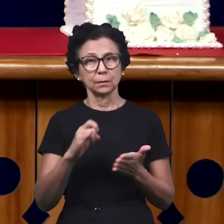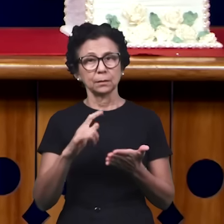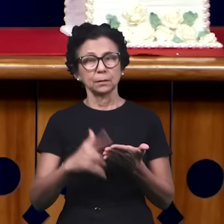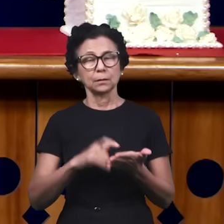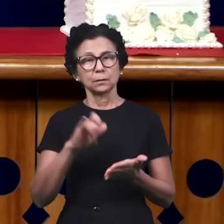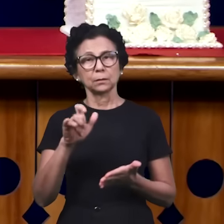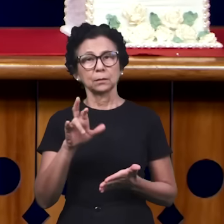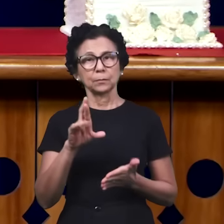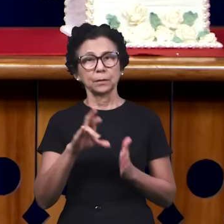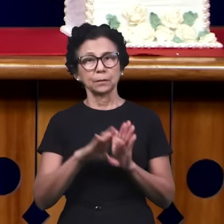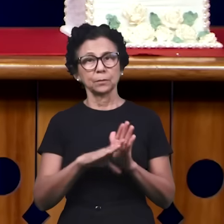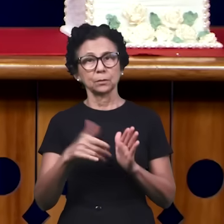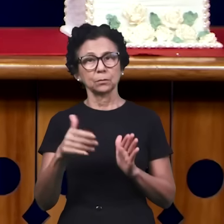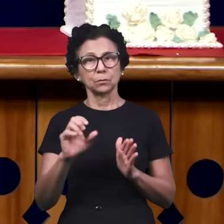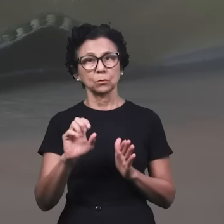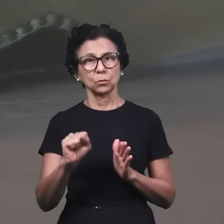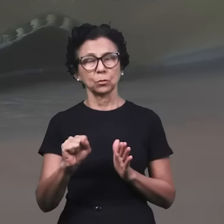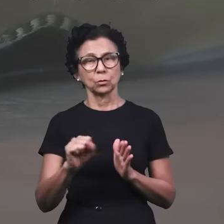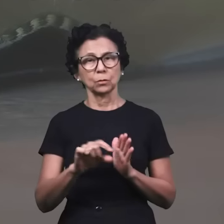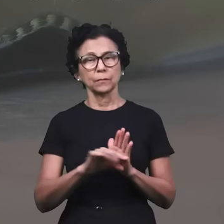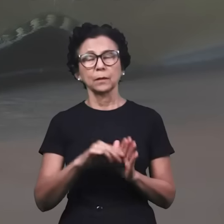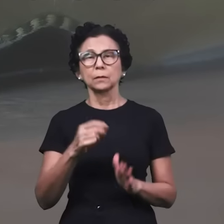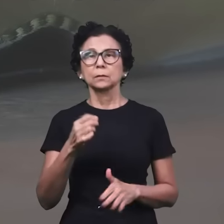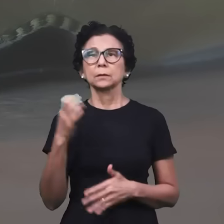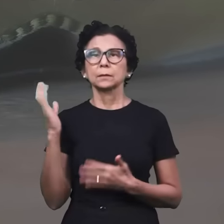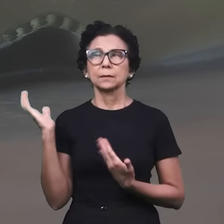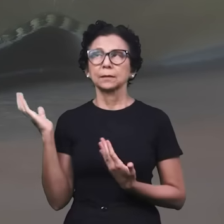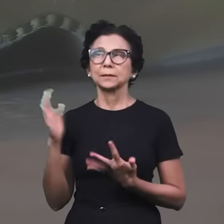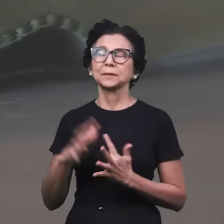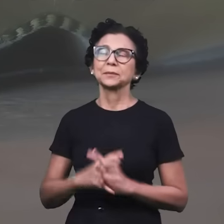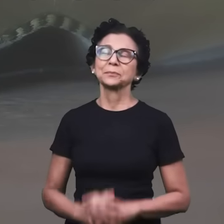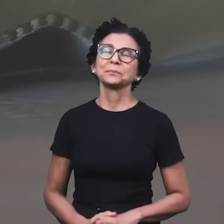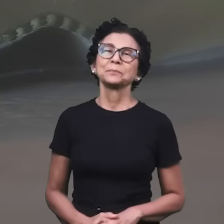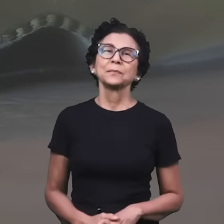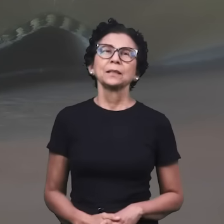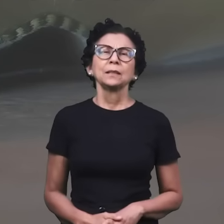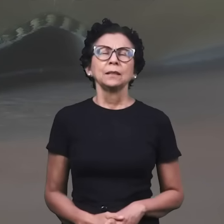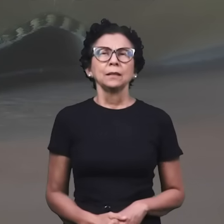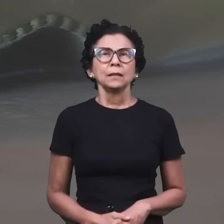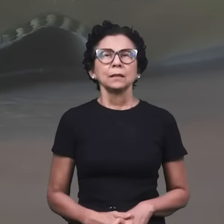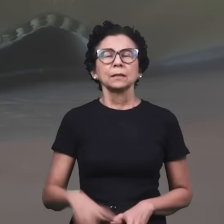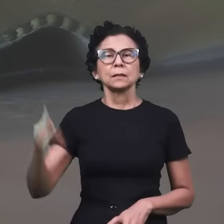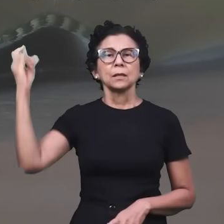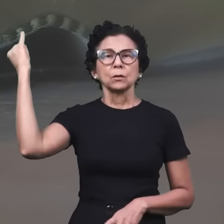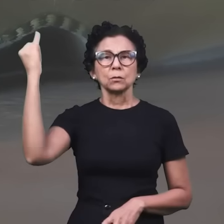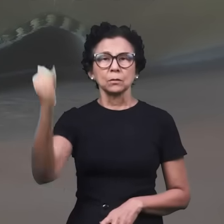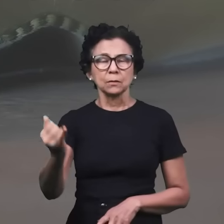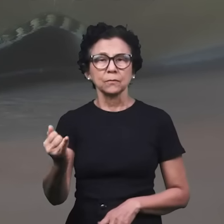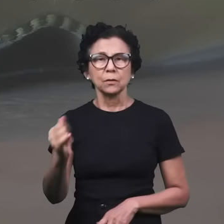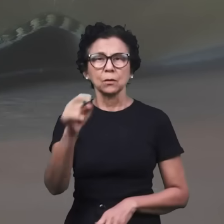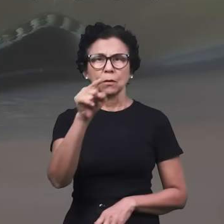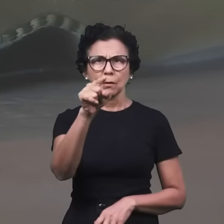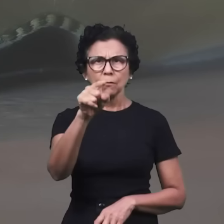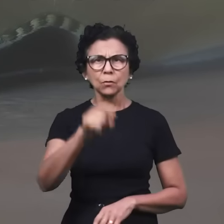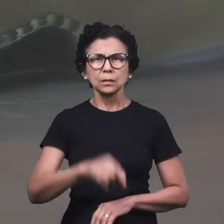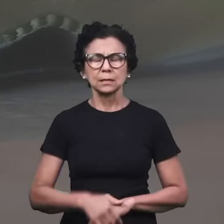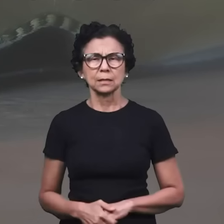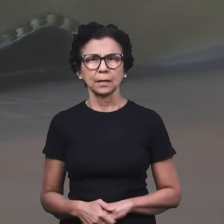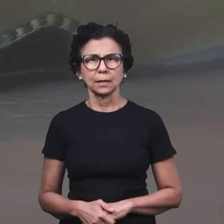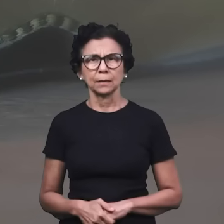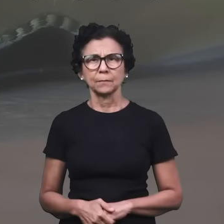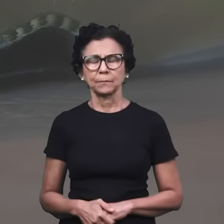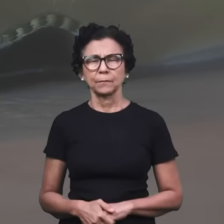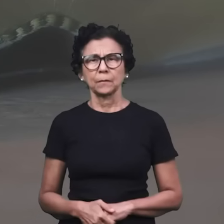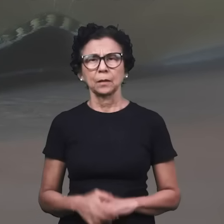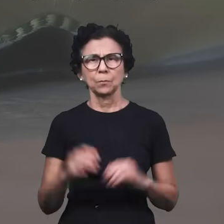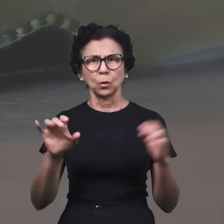capítulo 18, verso 6. Está aqui projetado: não poderei eu fazer de vós como este oleiro,